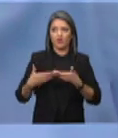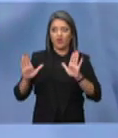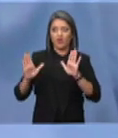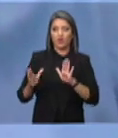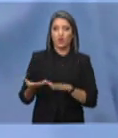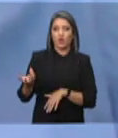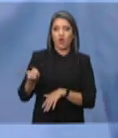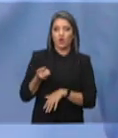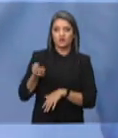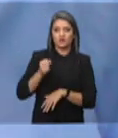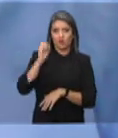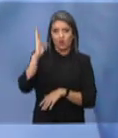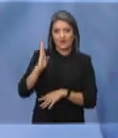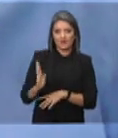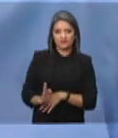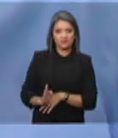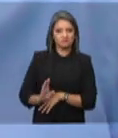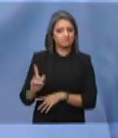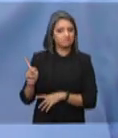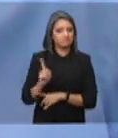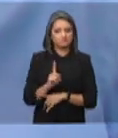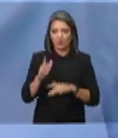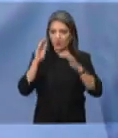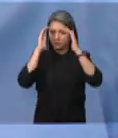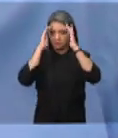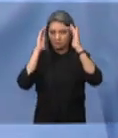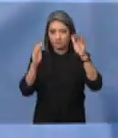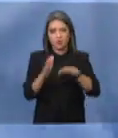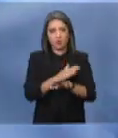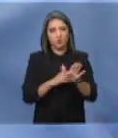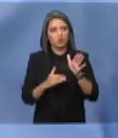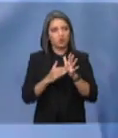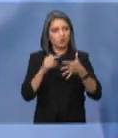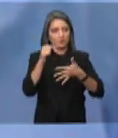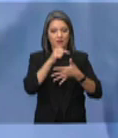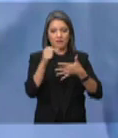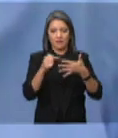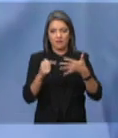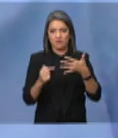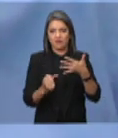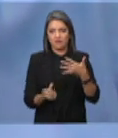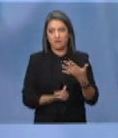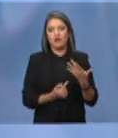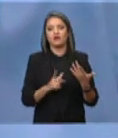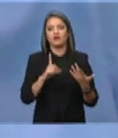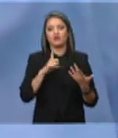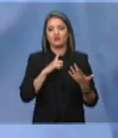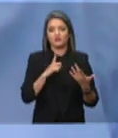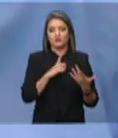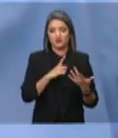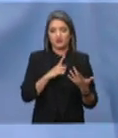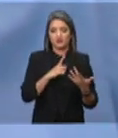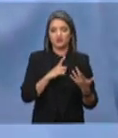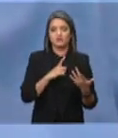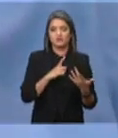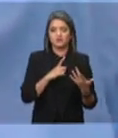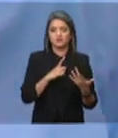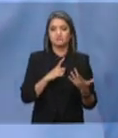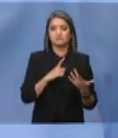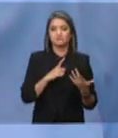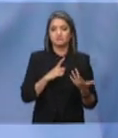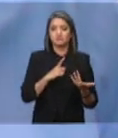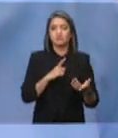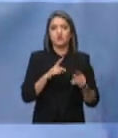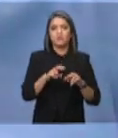Brasil não atendeu todas as questões que foram colocadas pelo mandado de